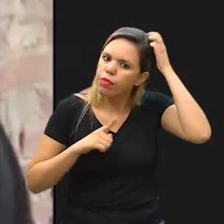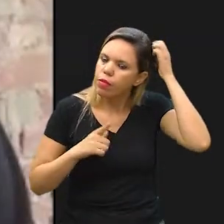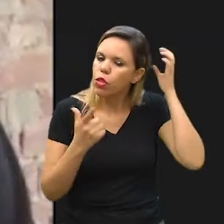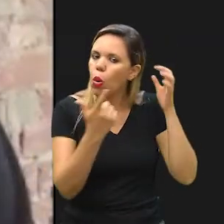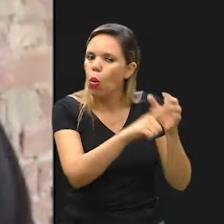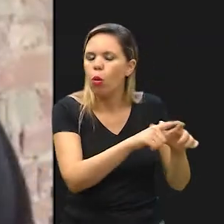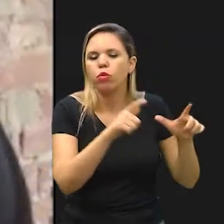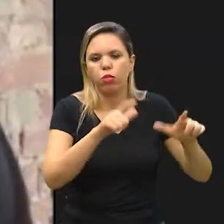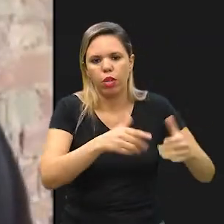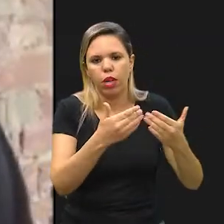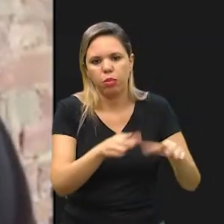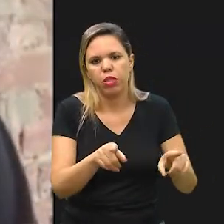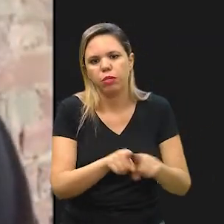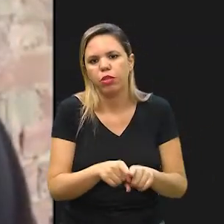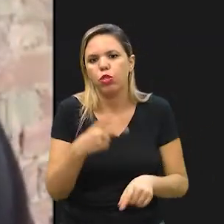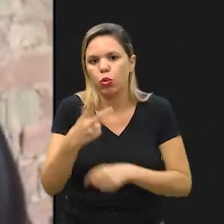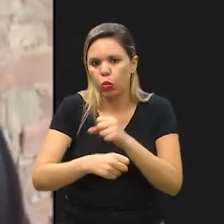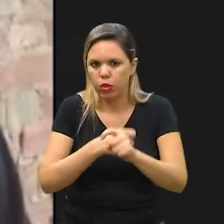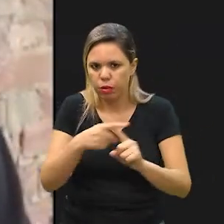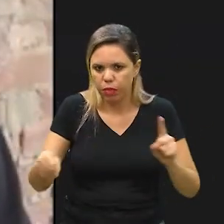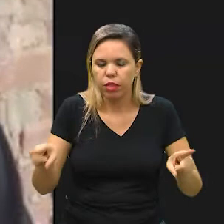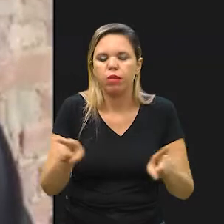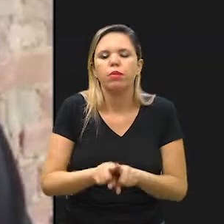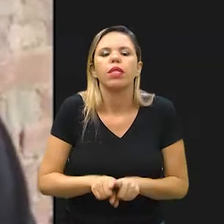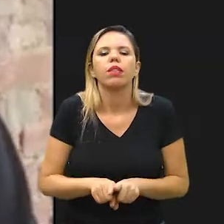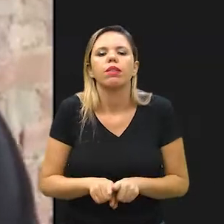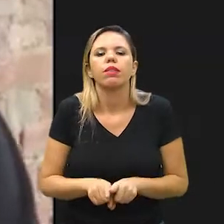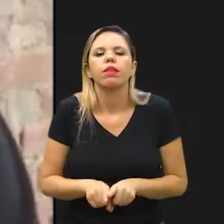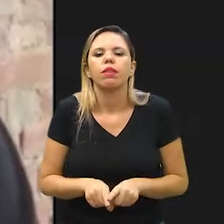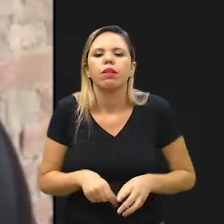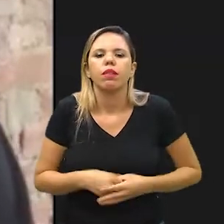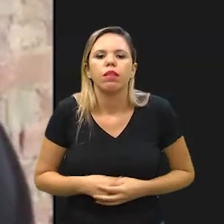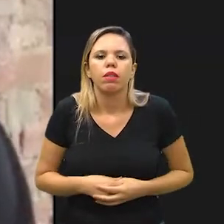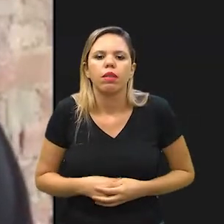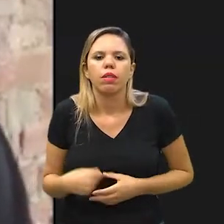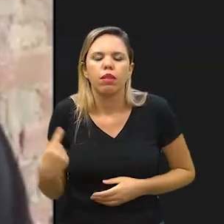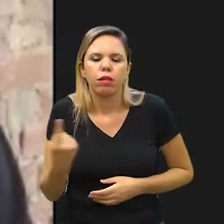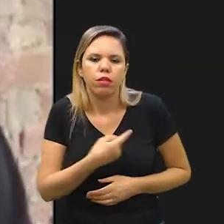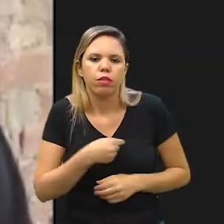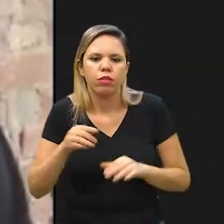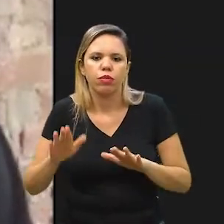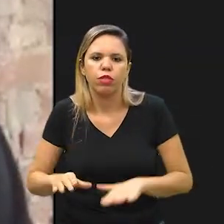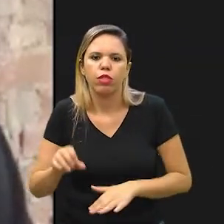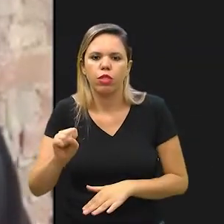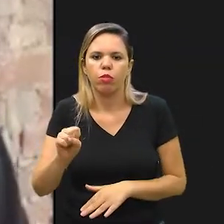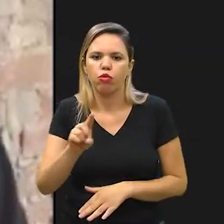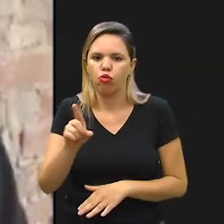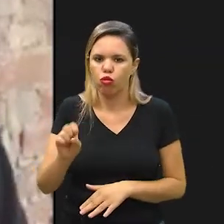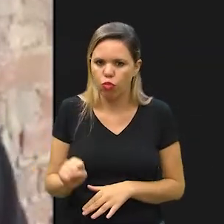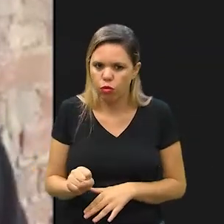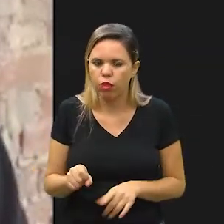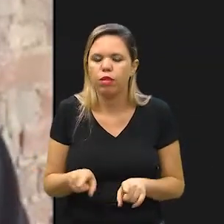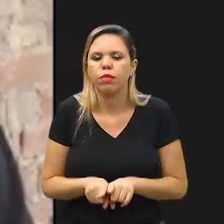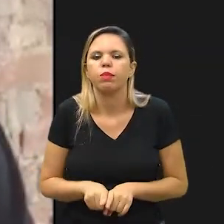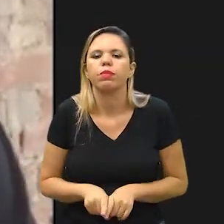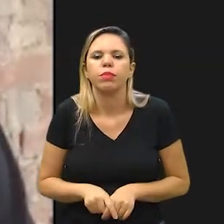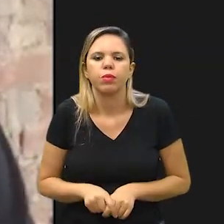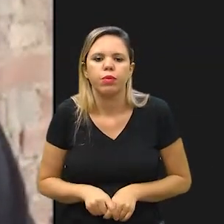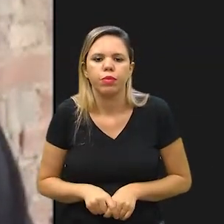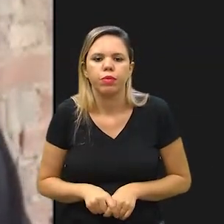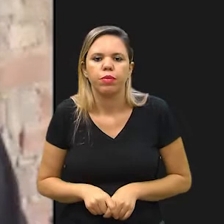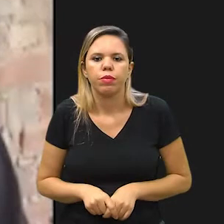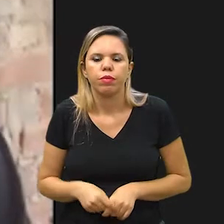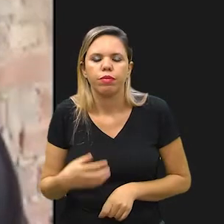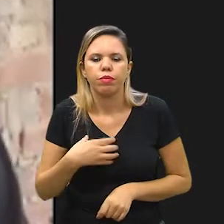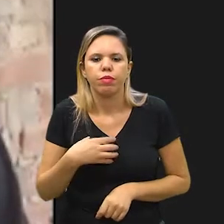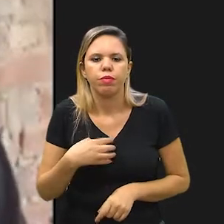mais uma mudança depois de 2 anos e meio também, que nós ficamos em Souzas. A gente